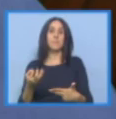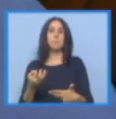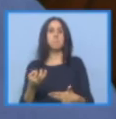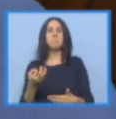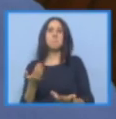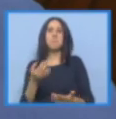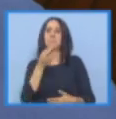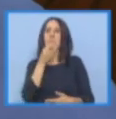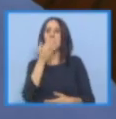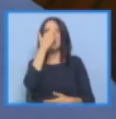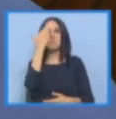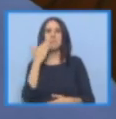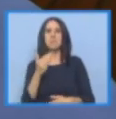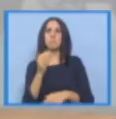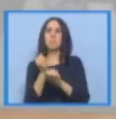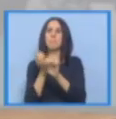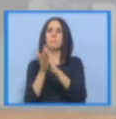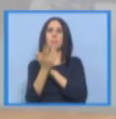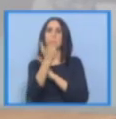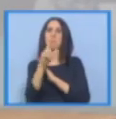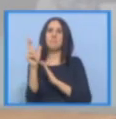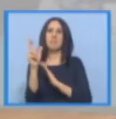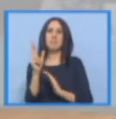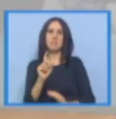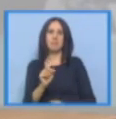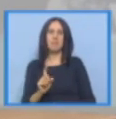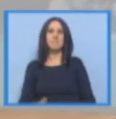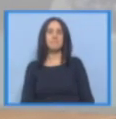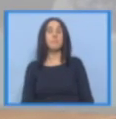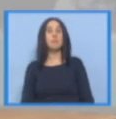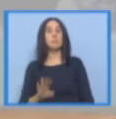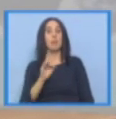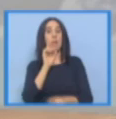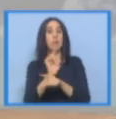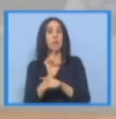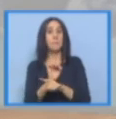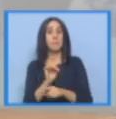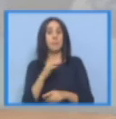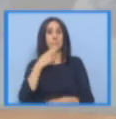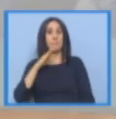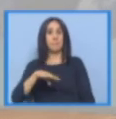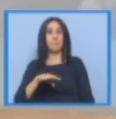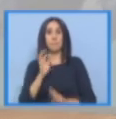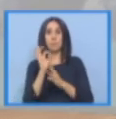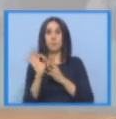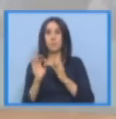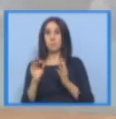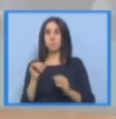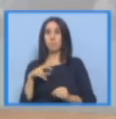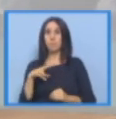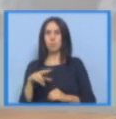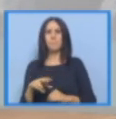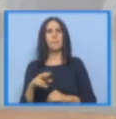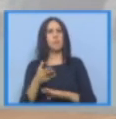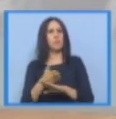dificilmente se fala de um emprego para toda a vida, não é? O que há em relação à precariedade específica em Portugal, que